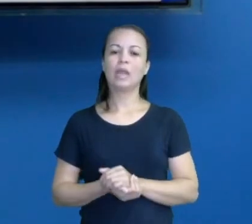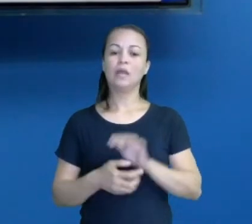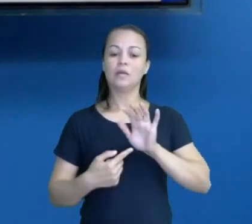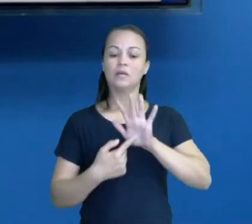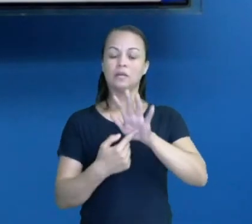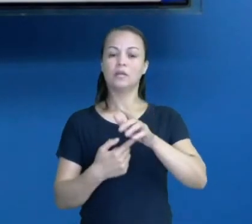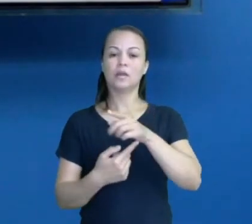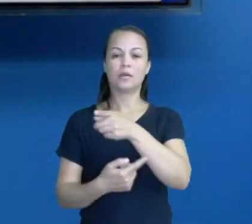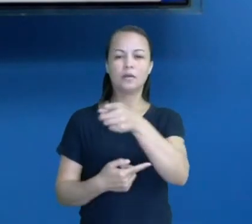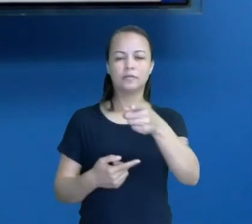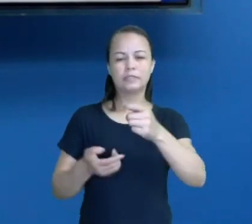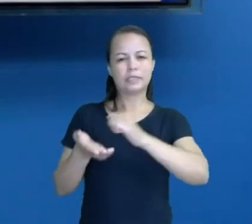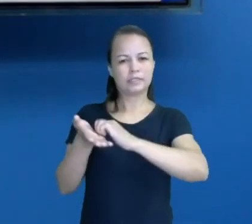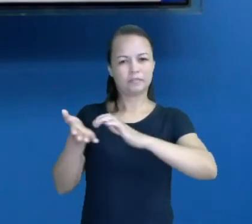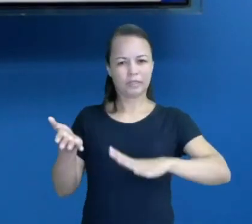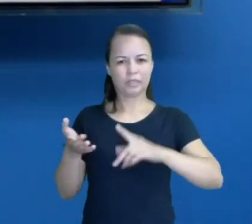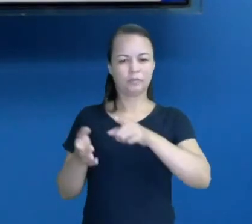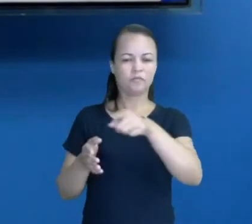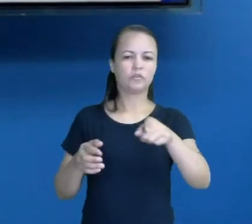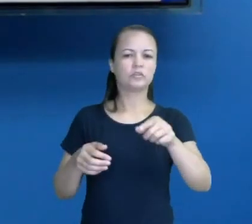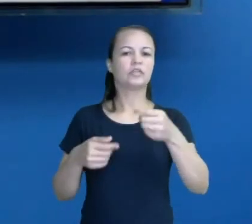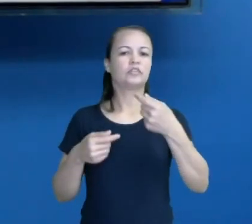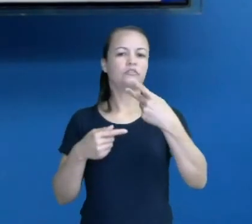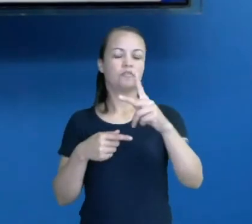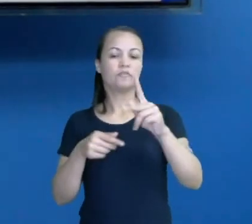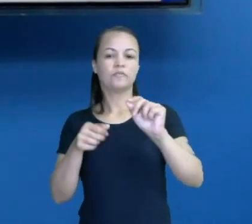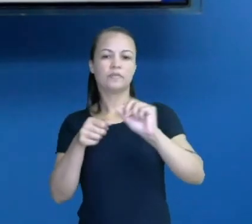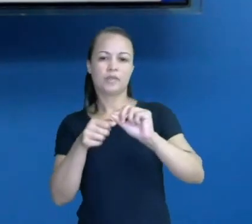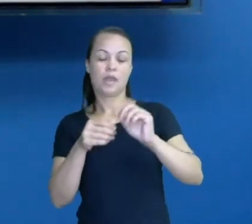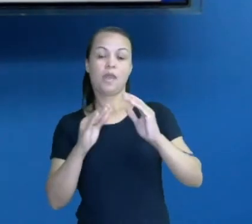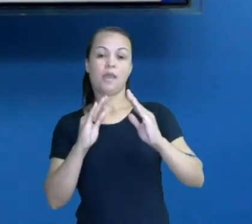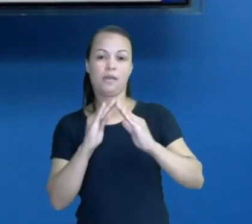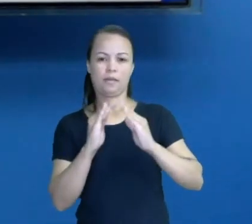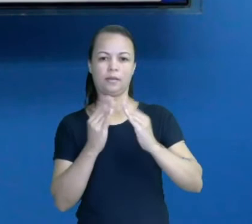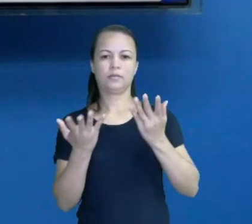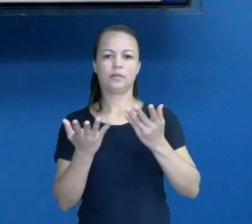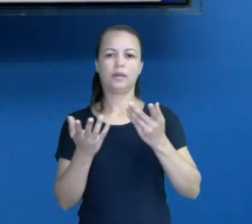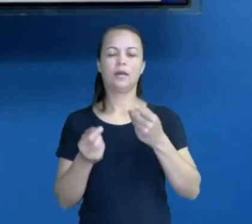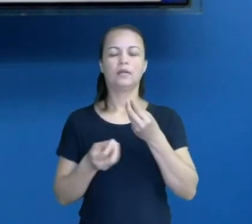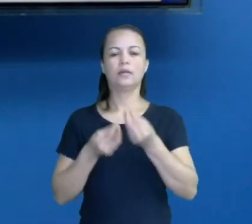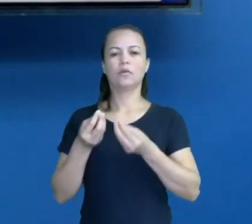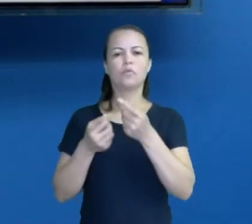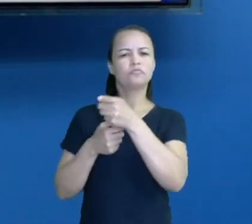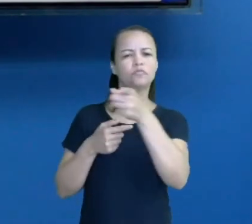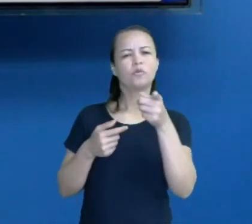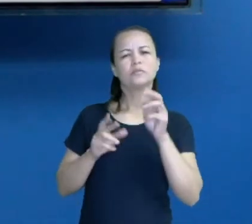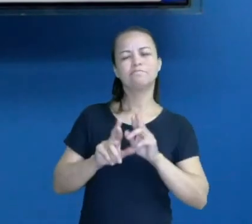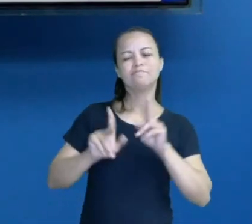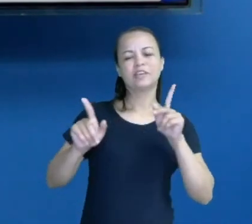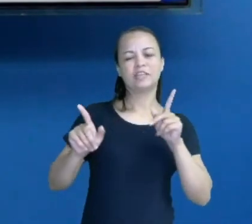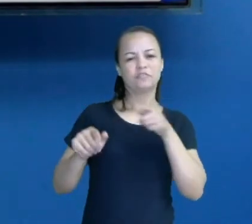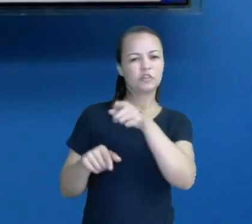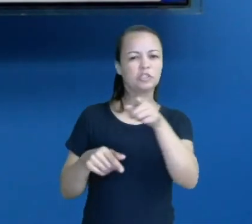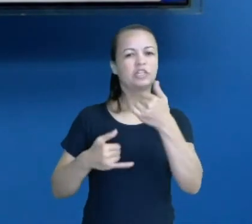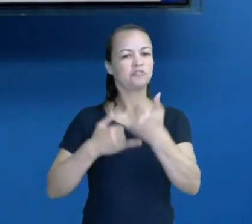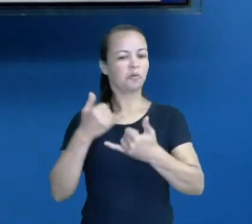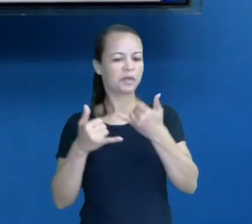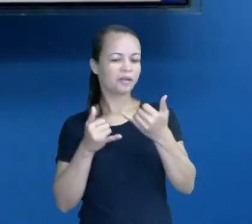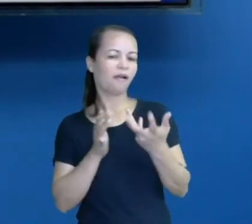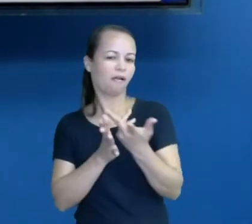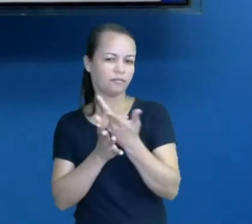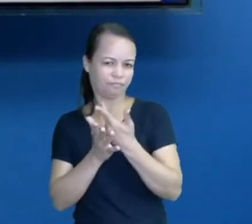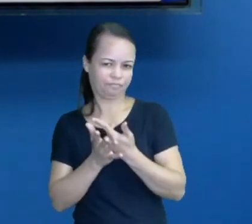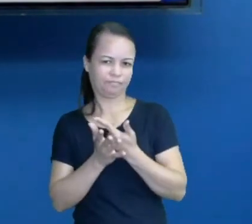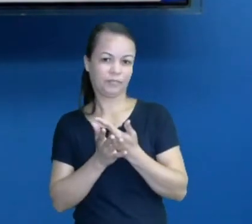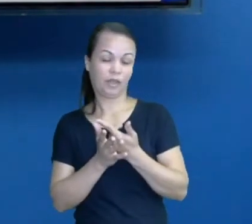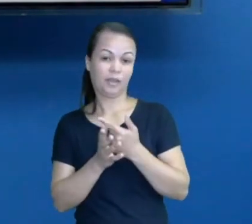atividades para você tentar fazer em casa, de formas diferentes, onde vocês vão brincar, né, de desenhar, e ao